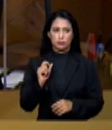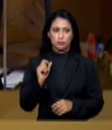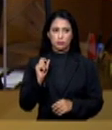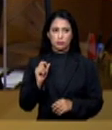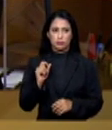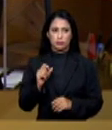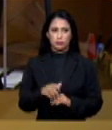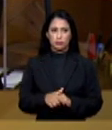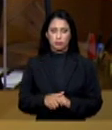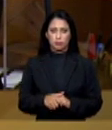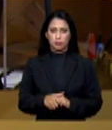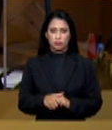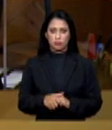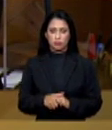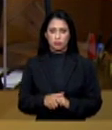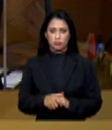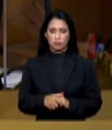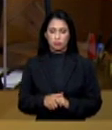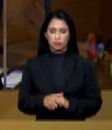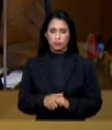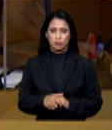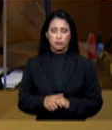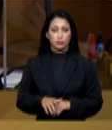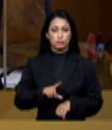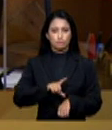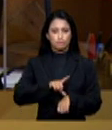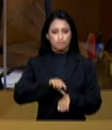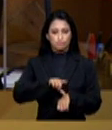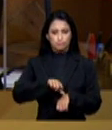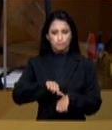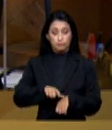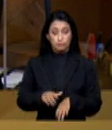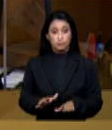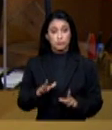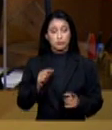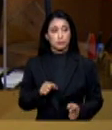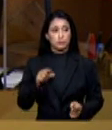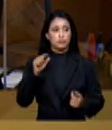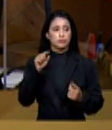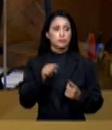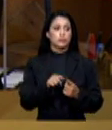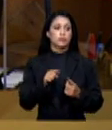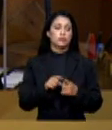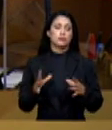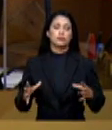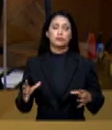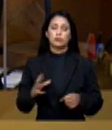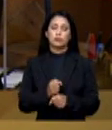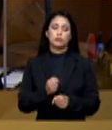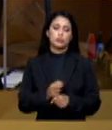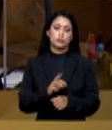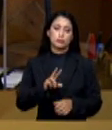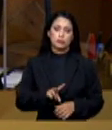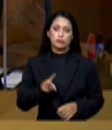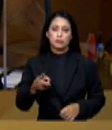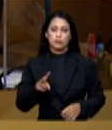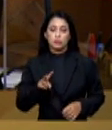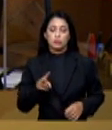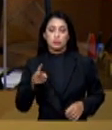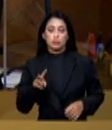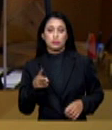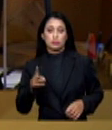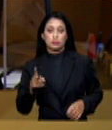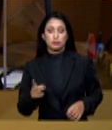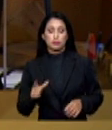constrangedor e secular de atraso assim como metas quantitativas de não intermitência do